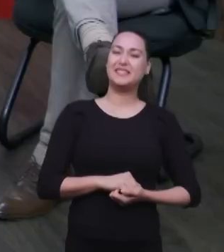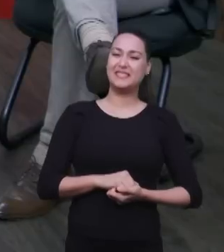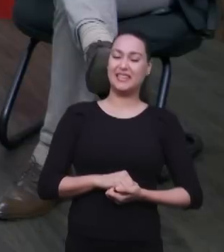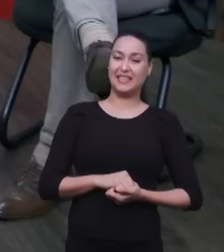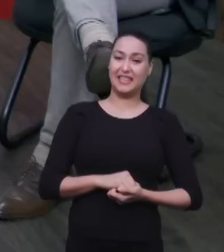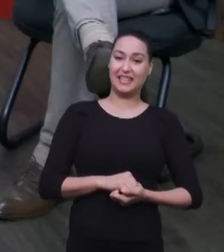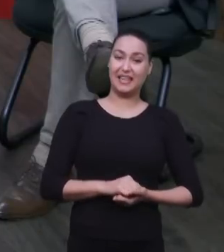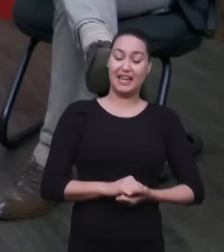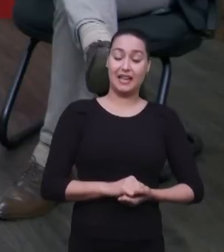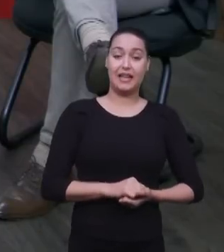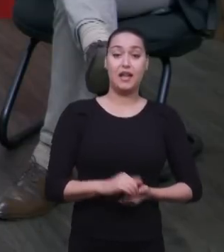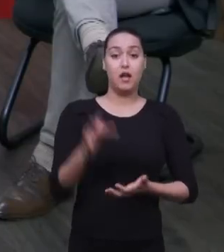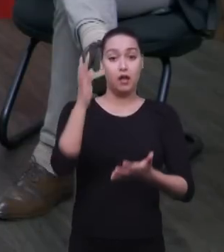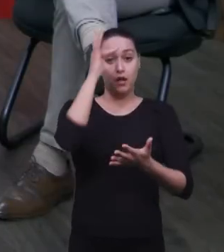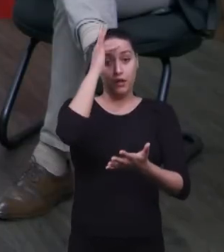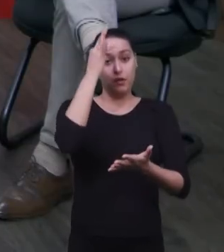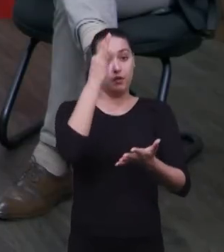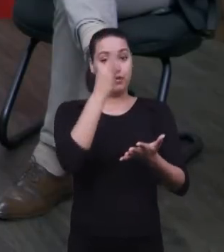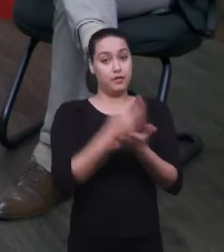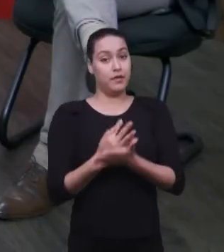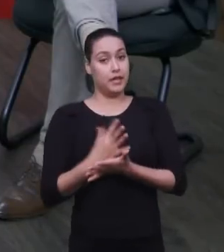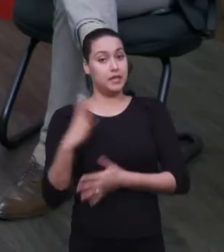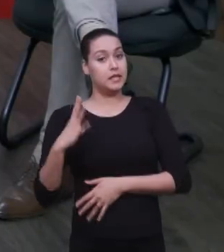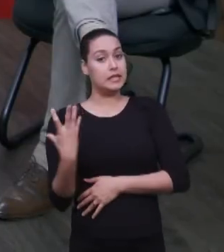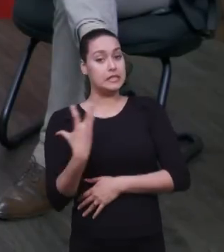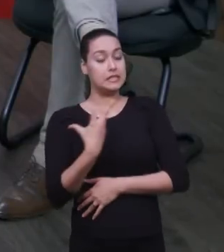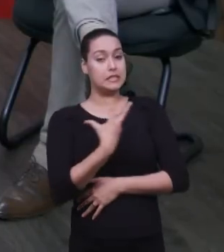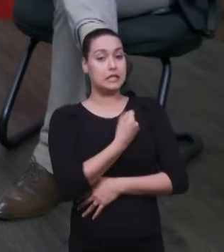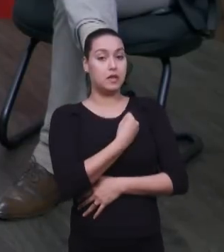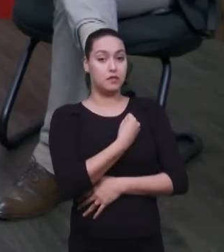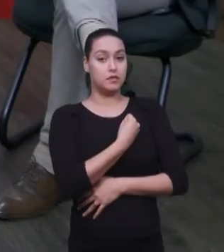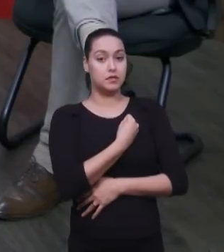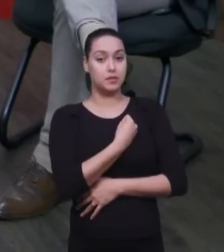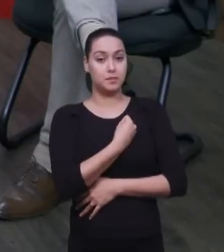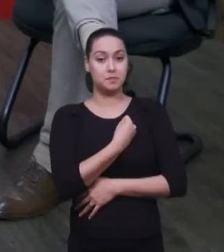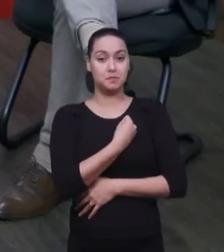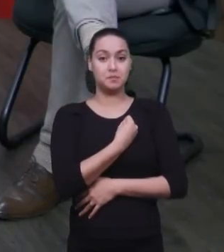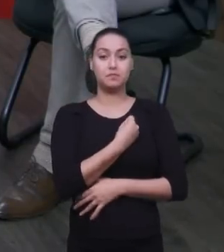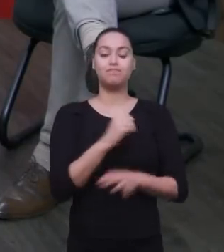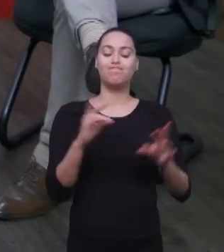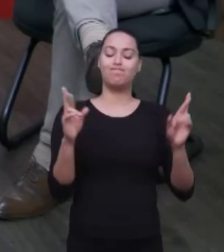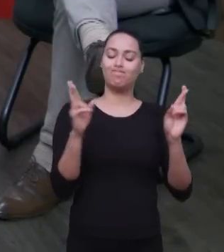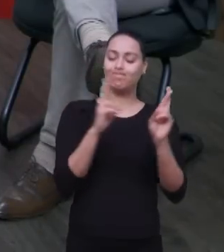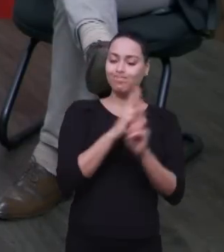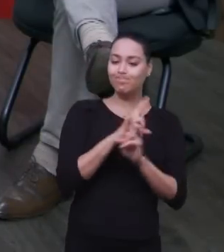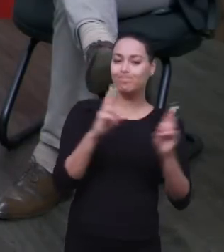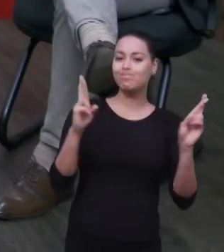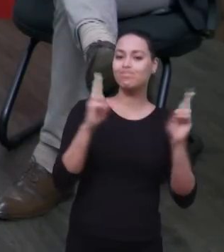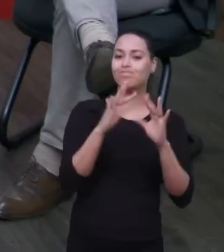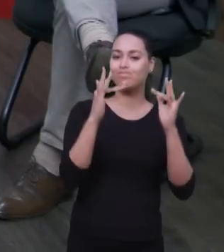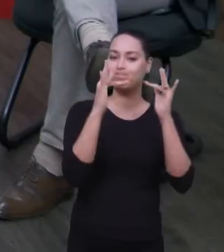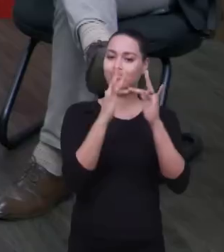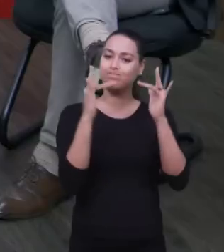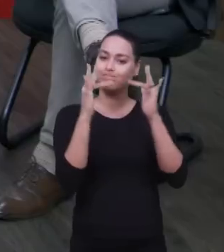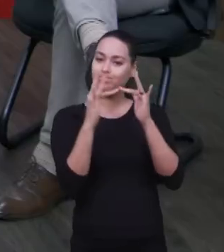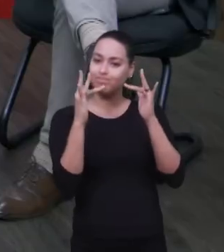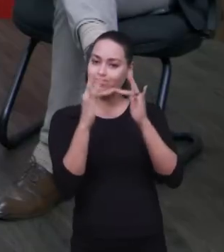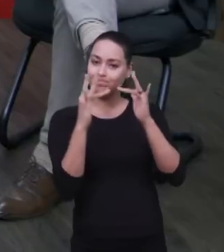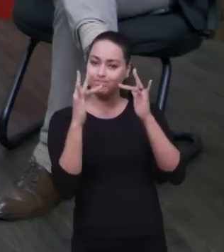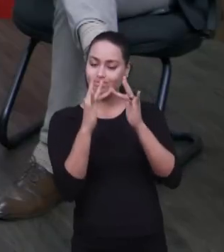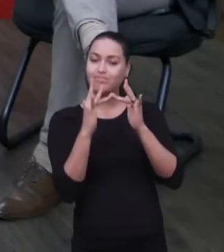a fé, nós estamos vendo aqui que a fé e a salvação estão totalmente ligadas, né?